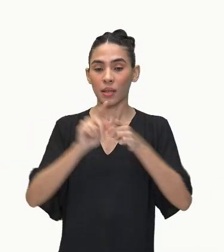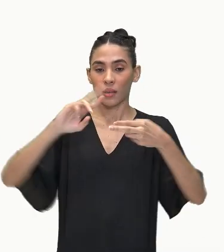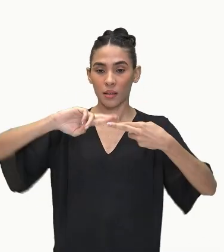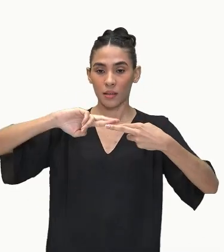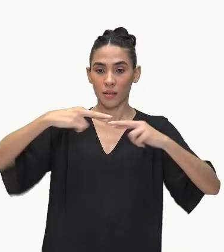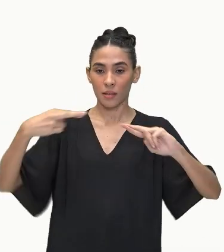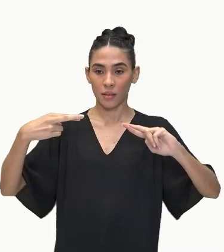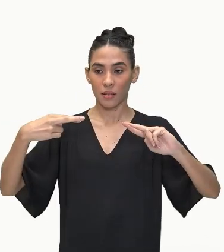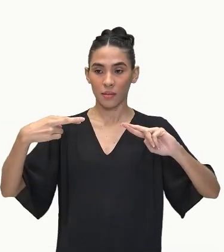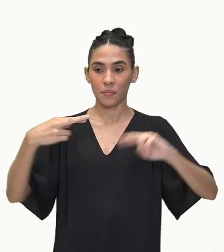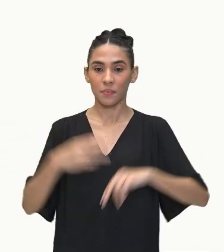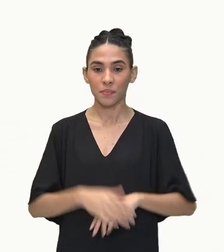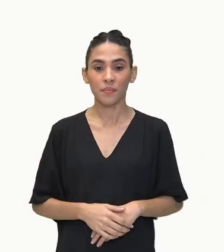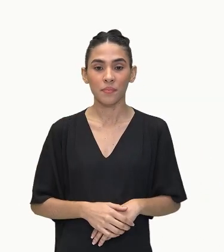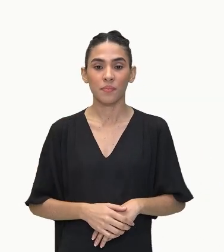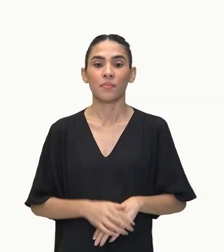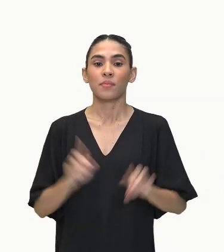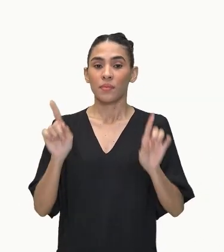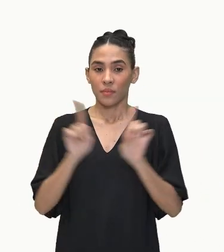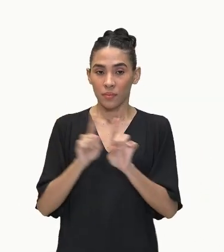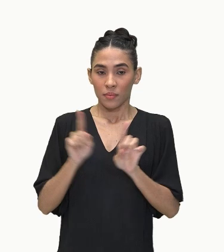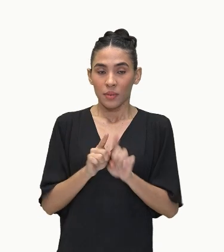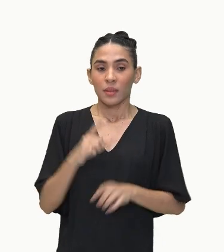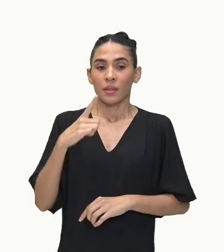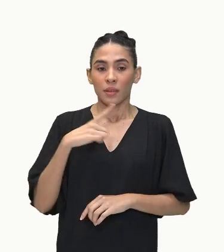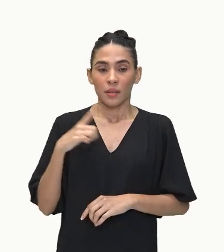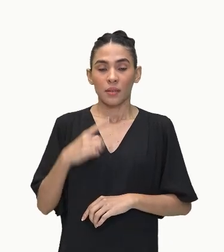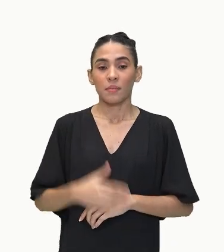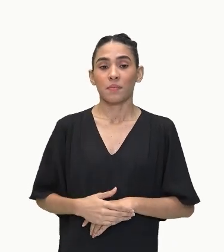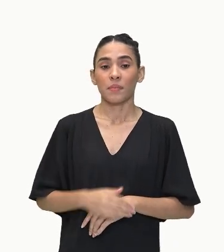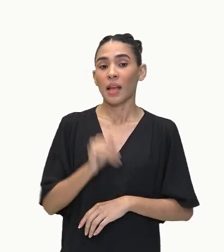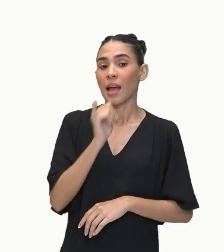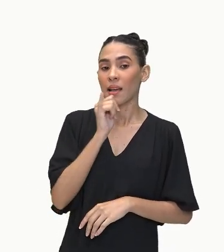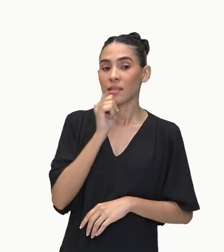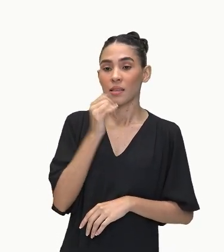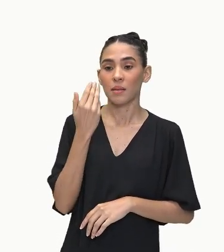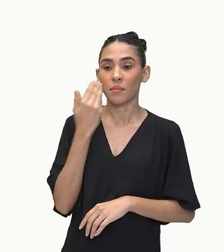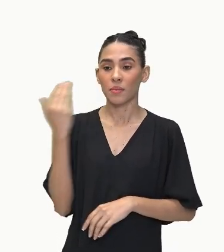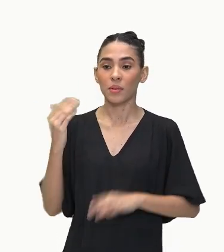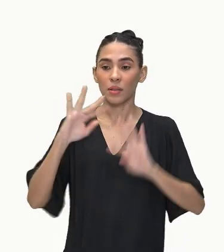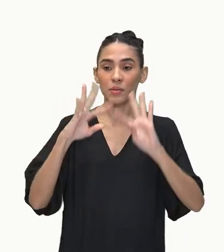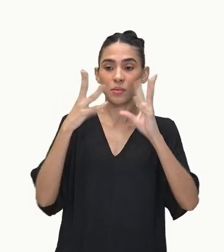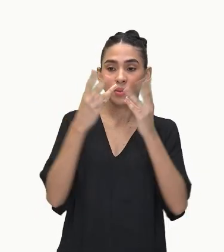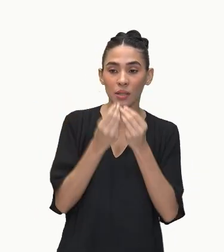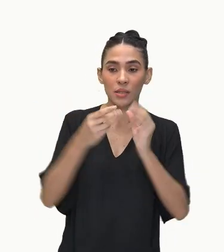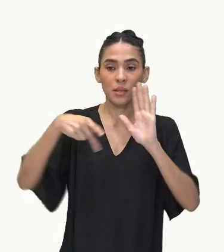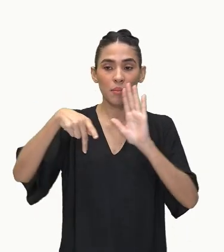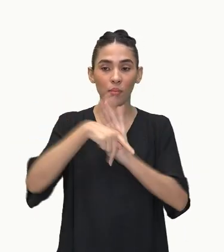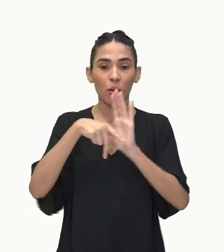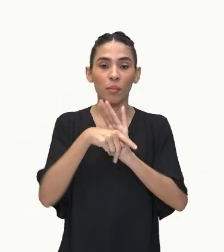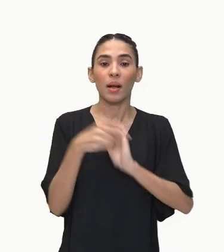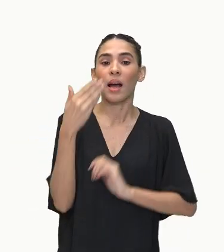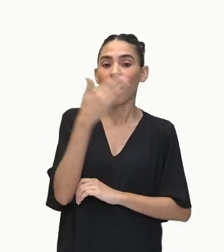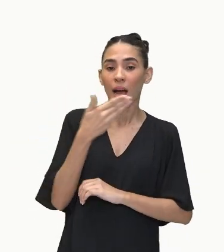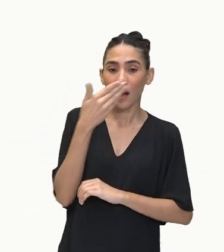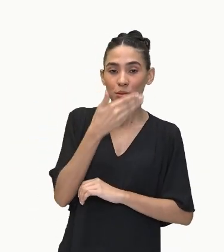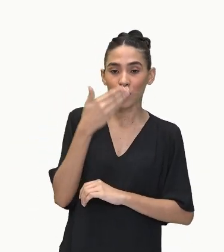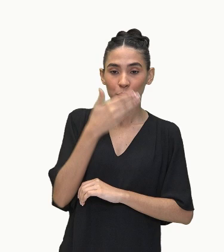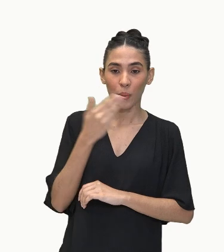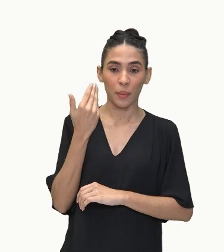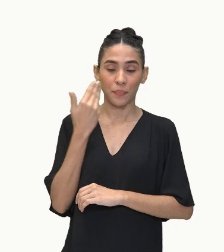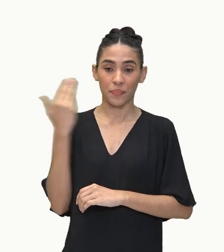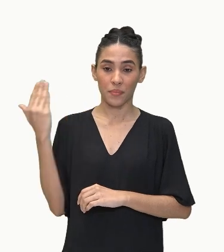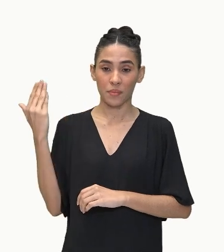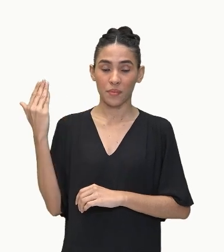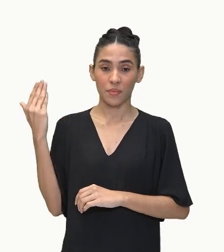RNA. Além das pentoses, tem também como exemplo mais famosos as hexoses. Quais são as hexoses?